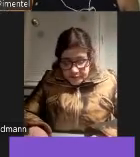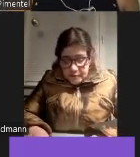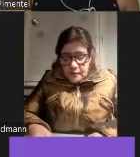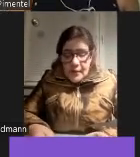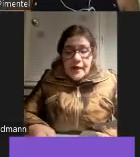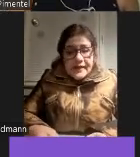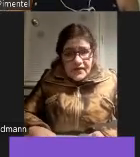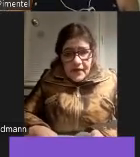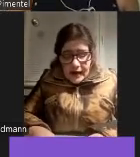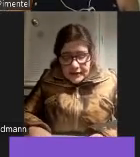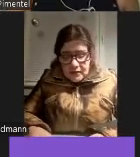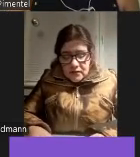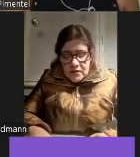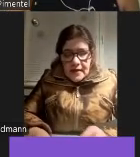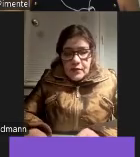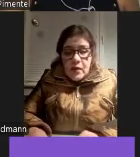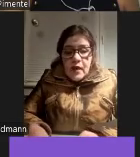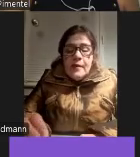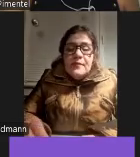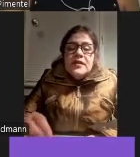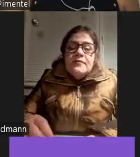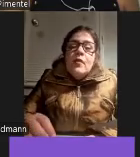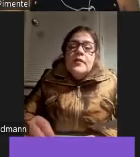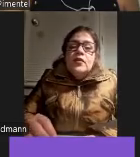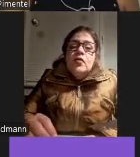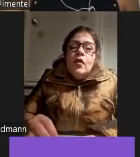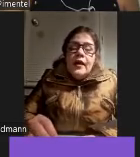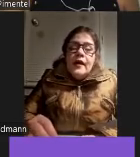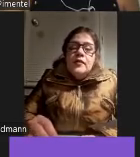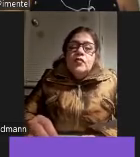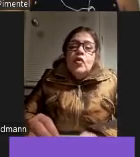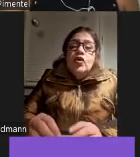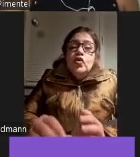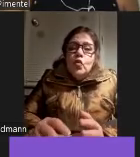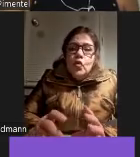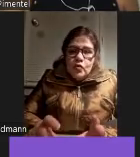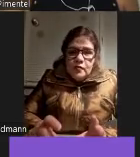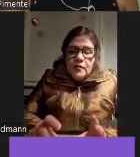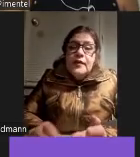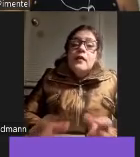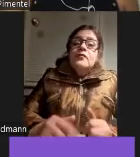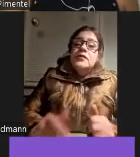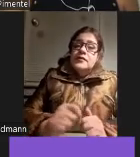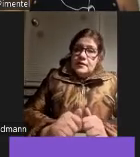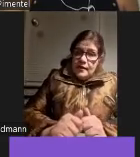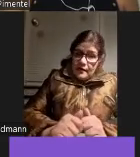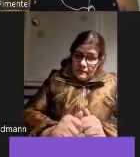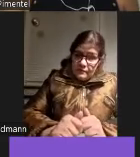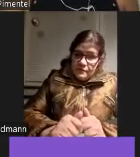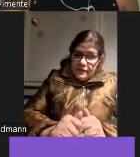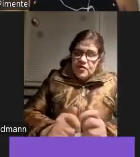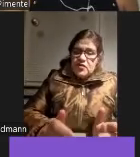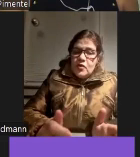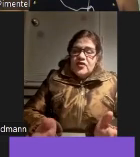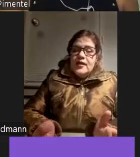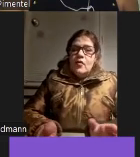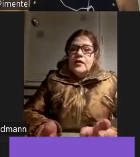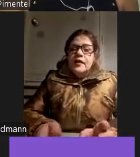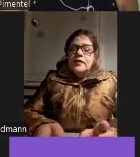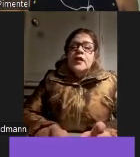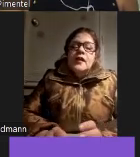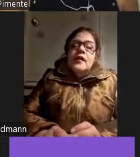sistema linfático, no cérebro, principalmente no horário noturno e não de dia, veja só,